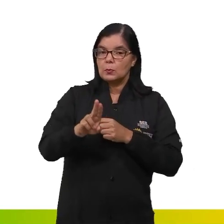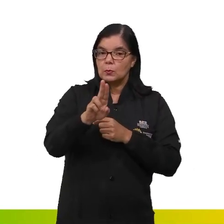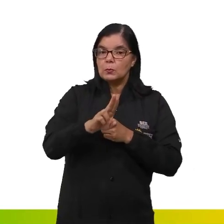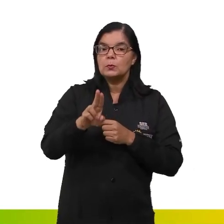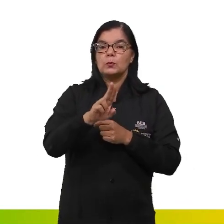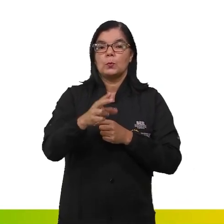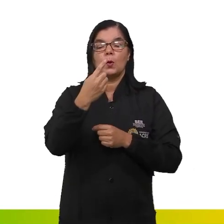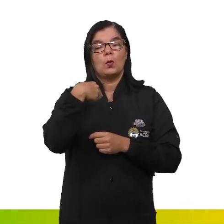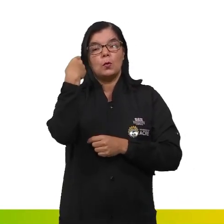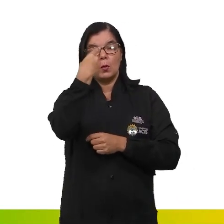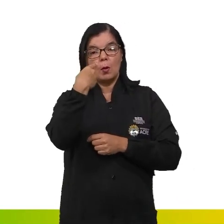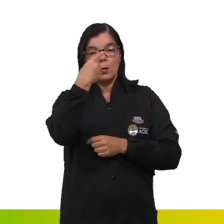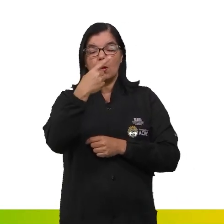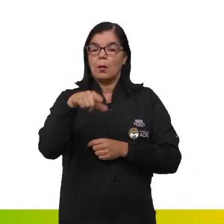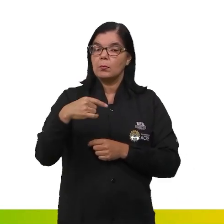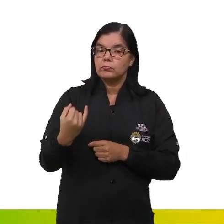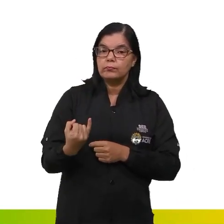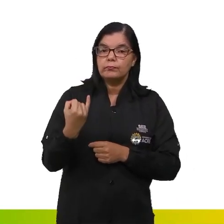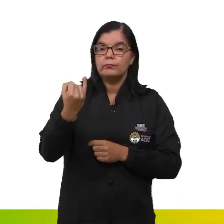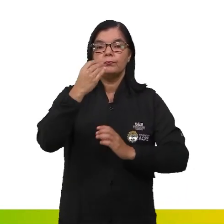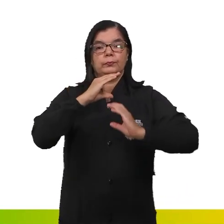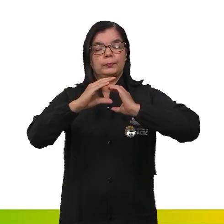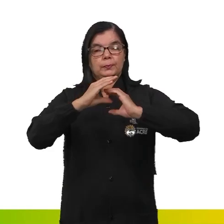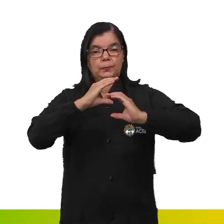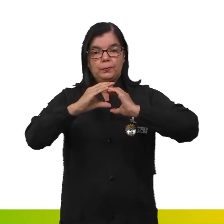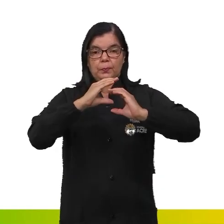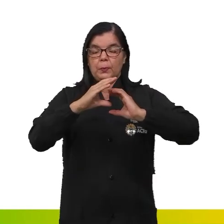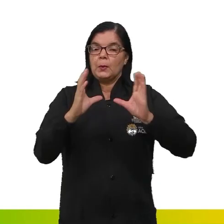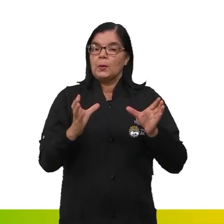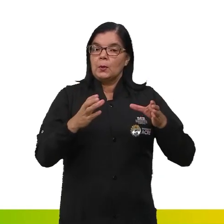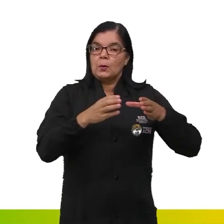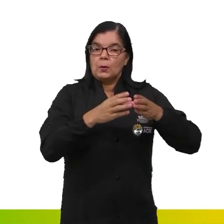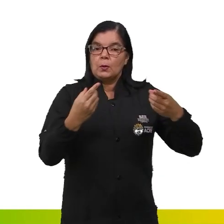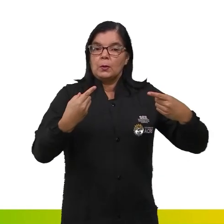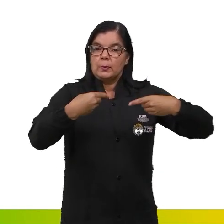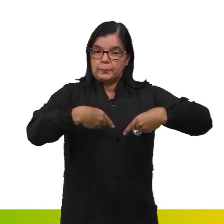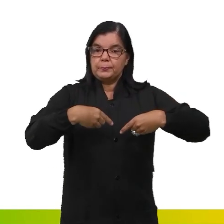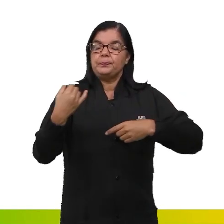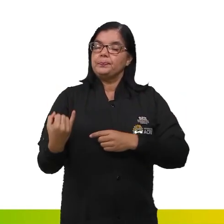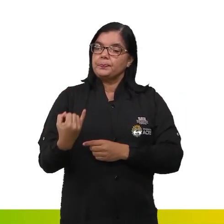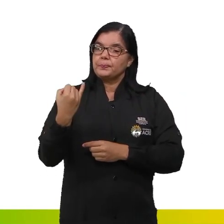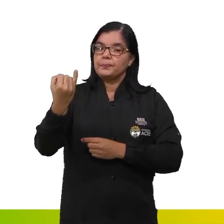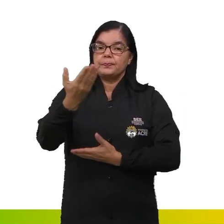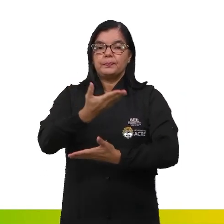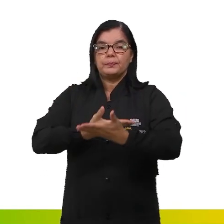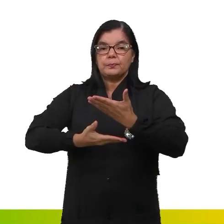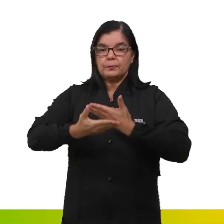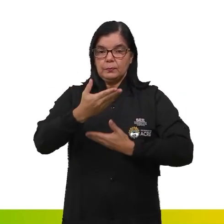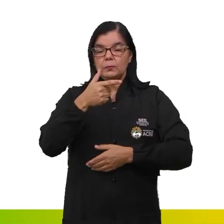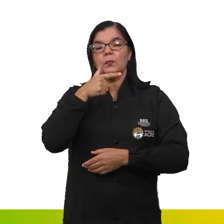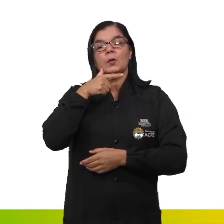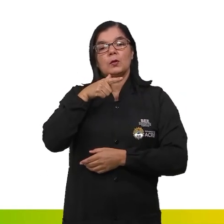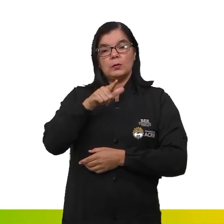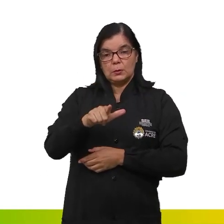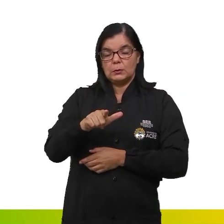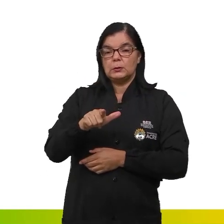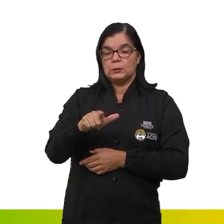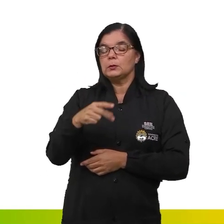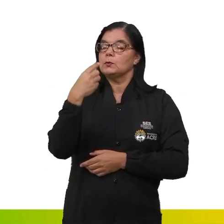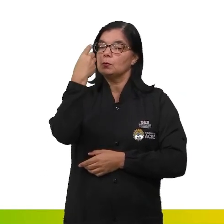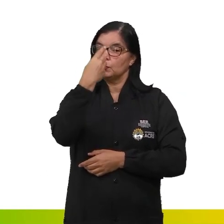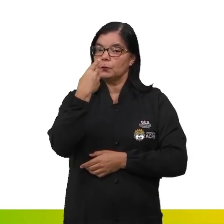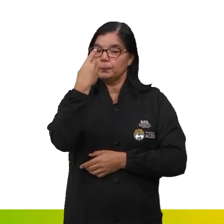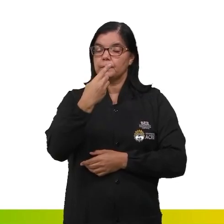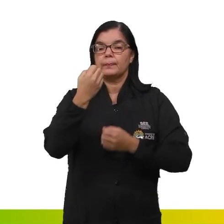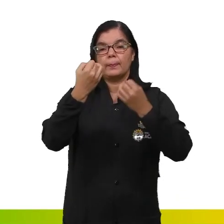utilizadas e o espanhol é essencial para a comunicação em torneios e ligas importantes que envolvem falantes desse idioma. Então é aquilo que eu